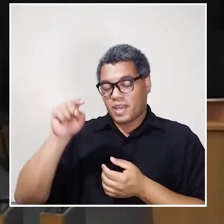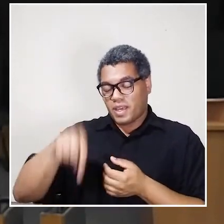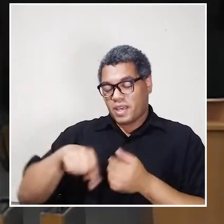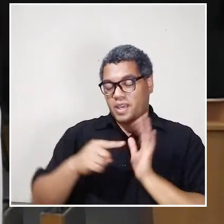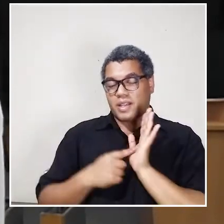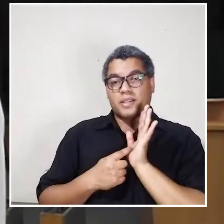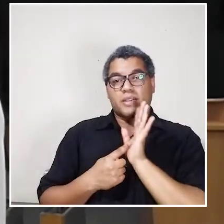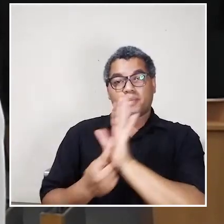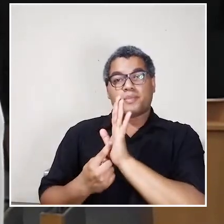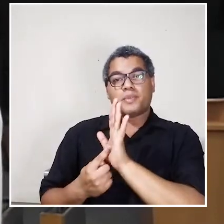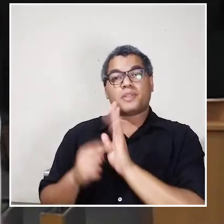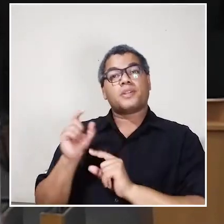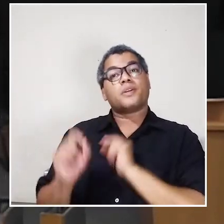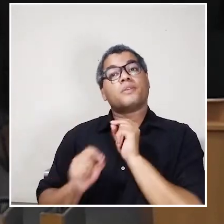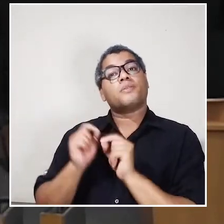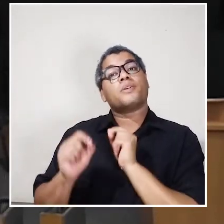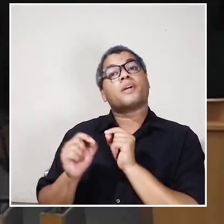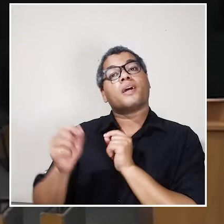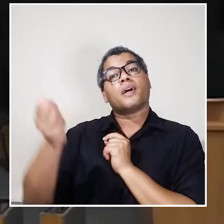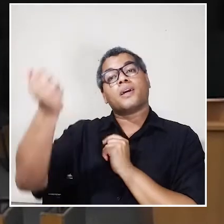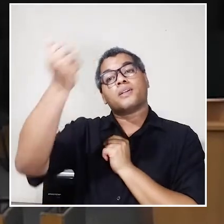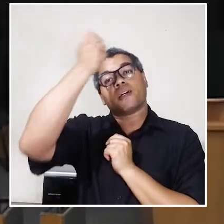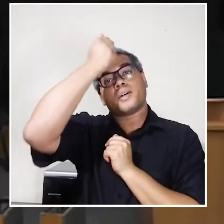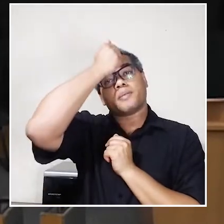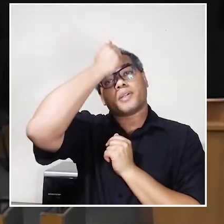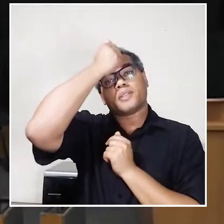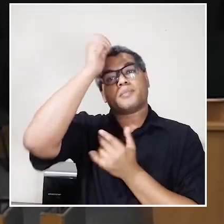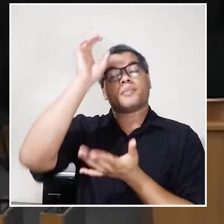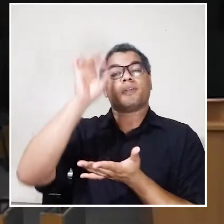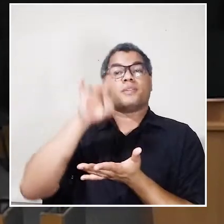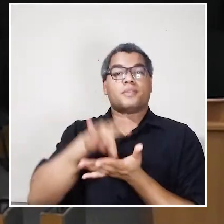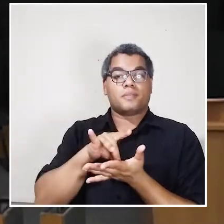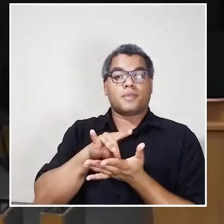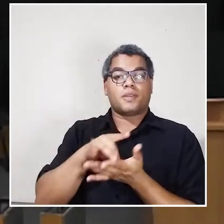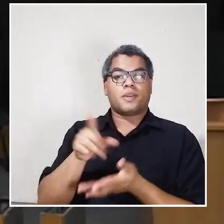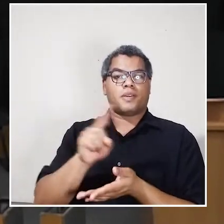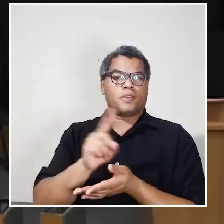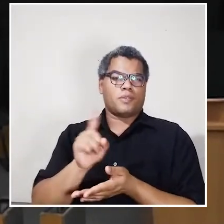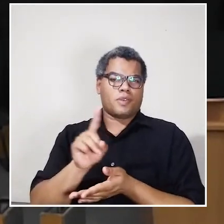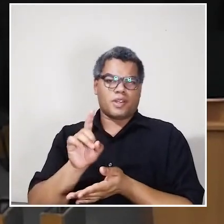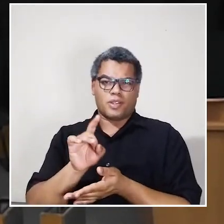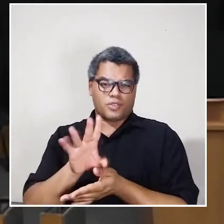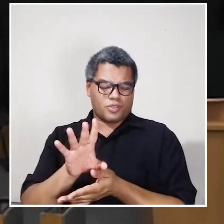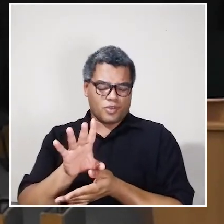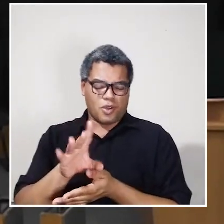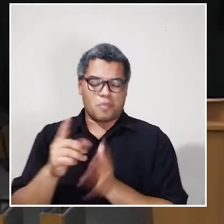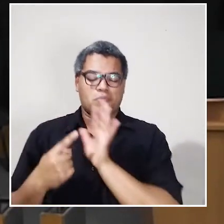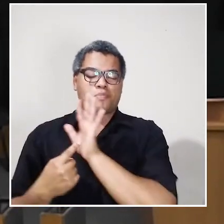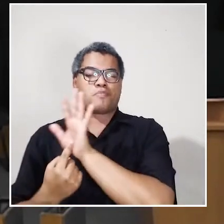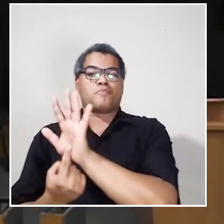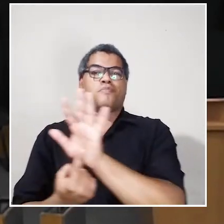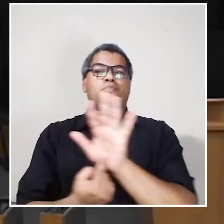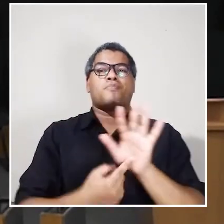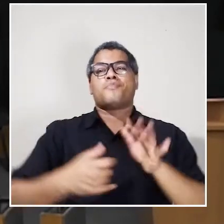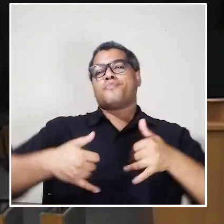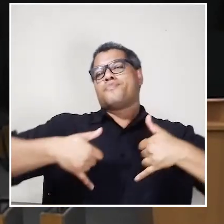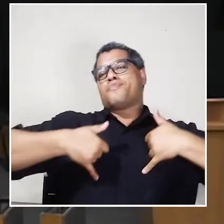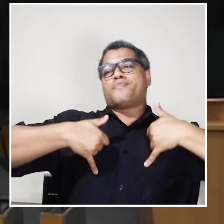Isso é demonstração de arrependimento verdadeiro. Não era uma